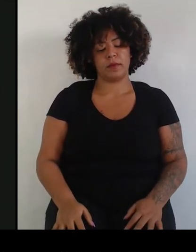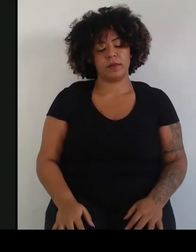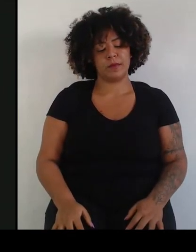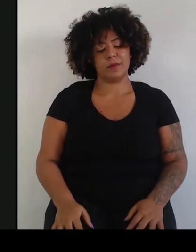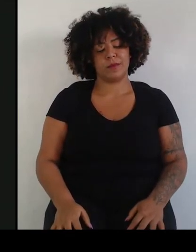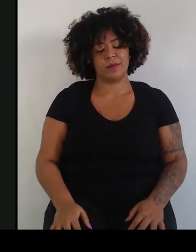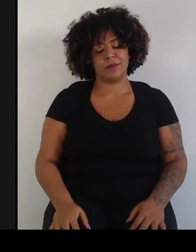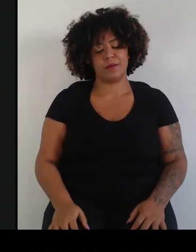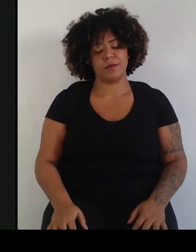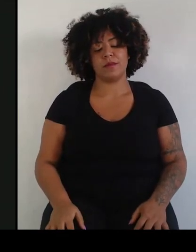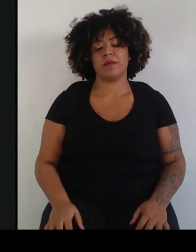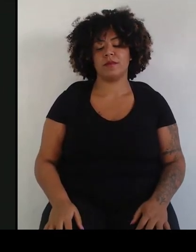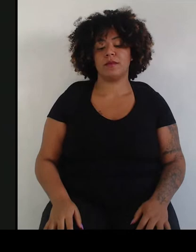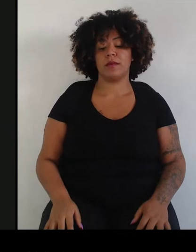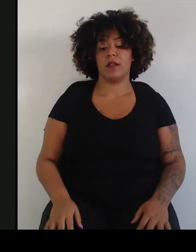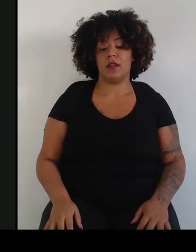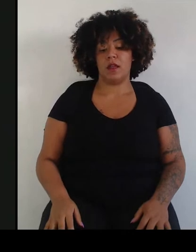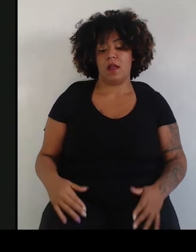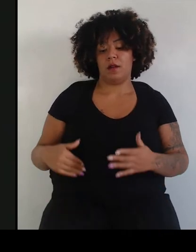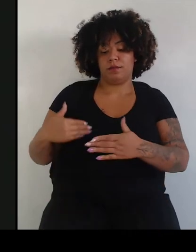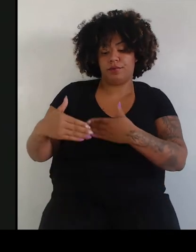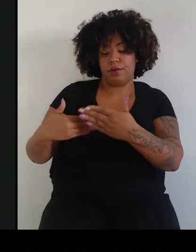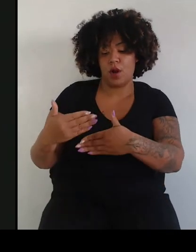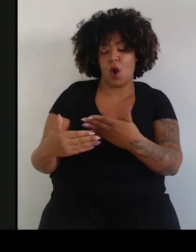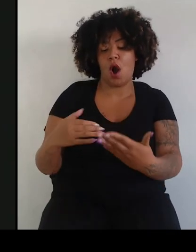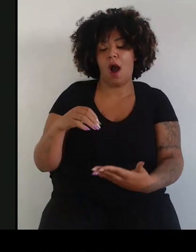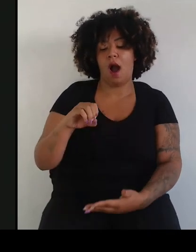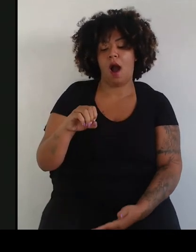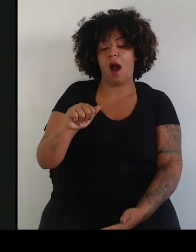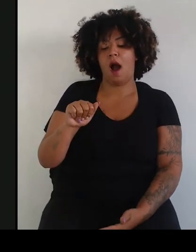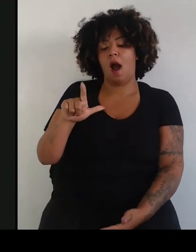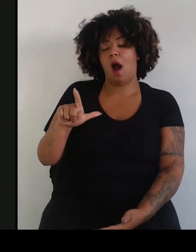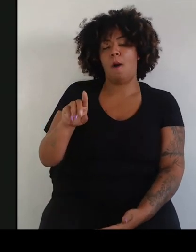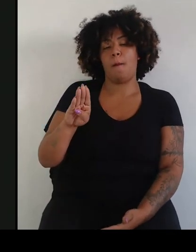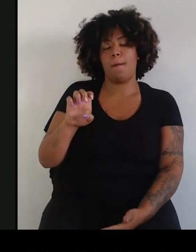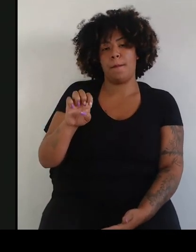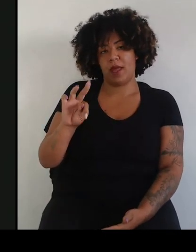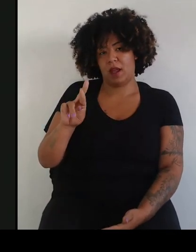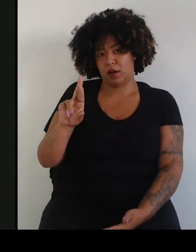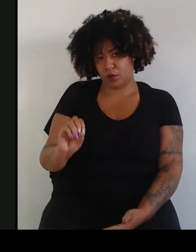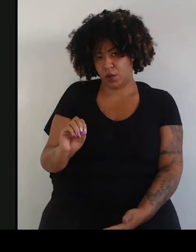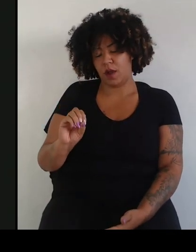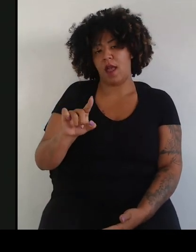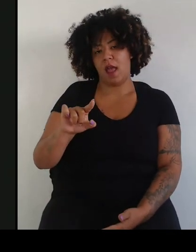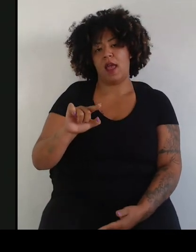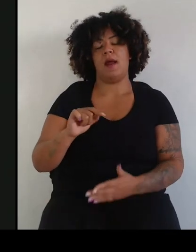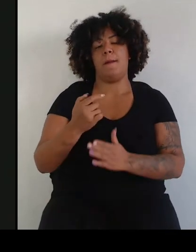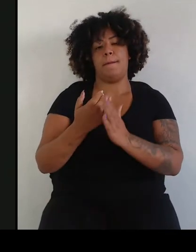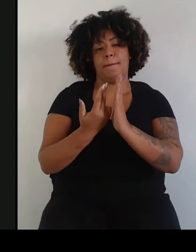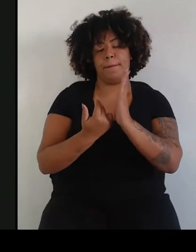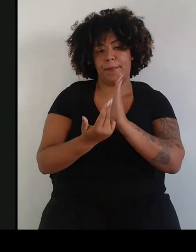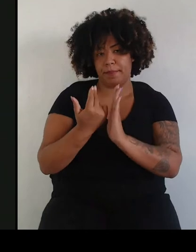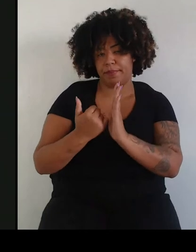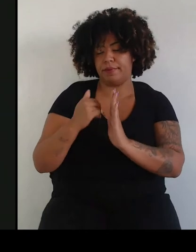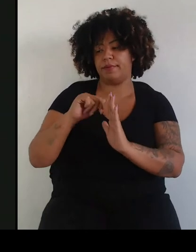que era o pintor da companhia das Índias ocidentais dirigida por